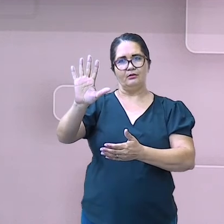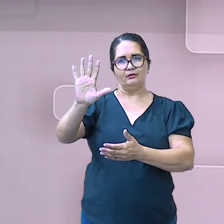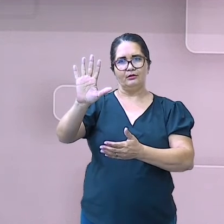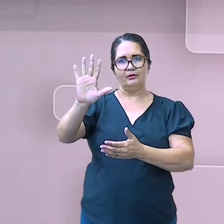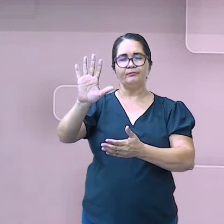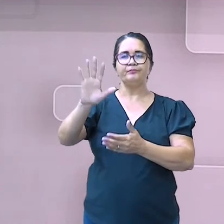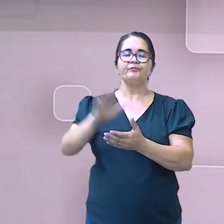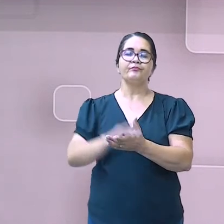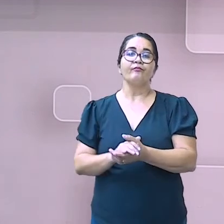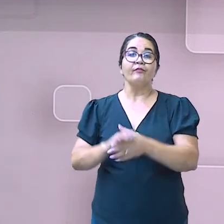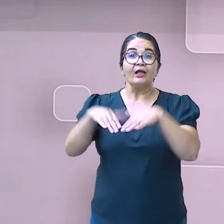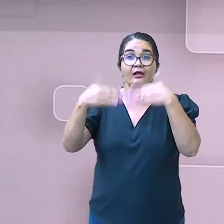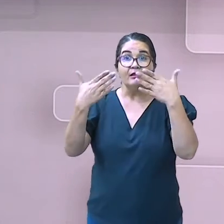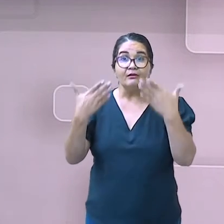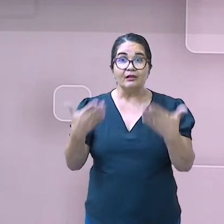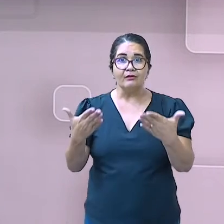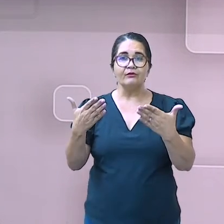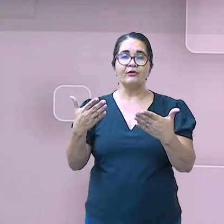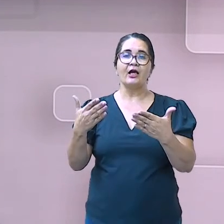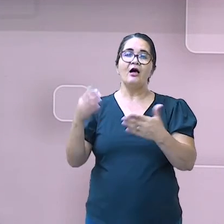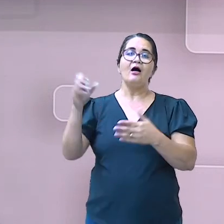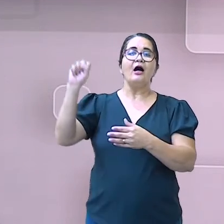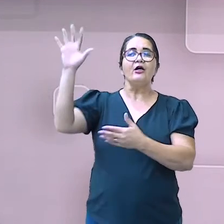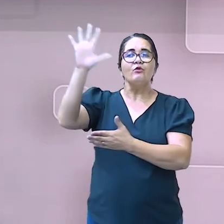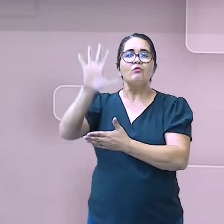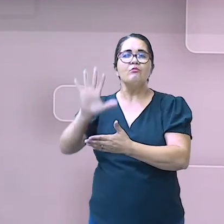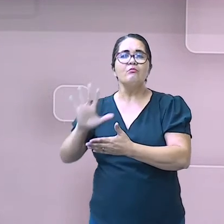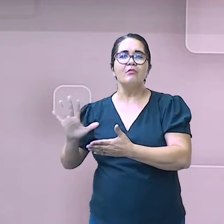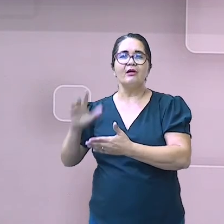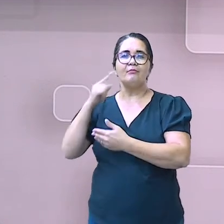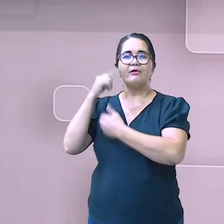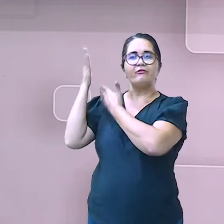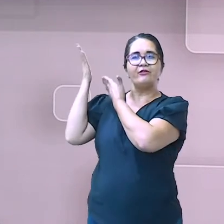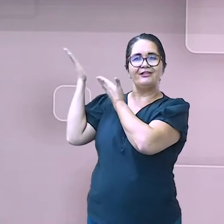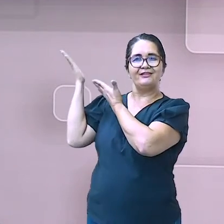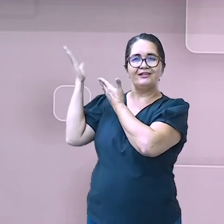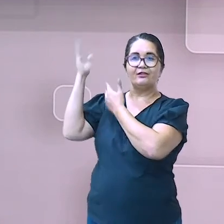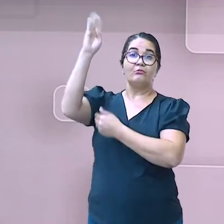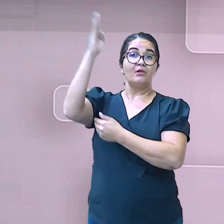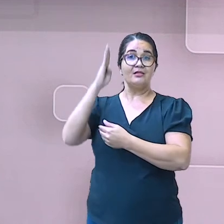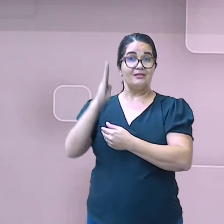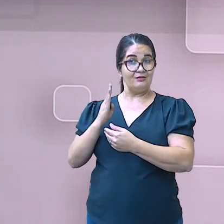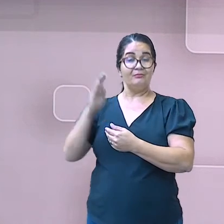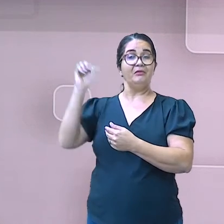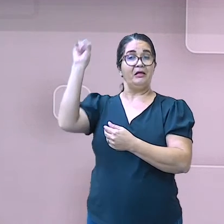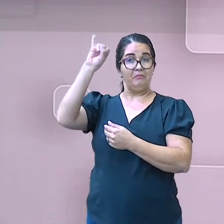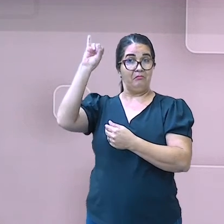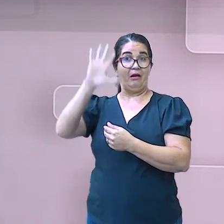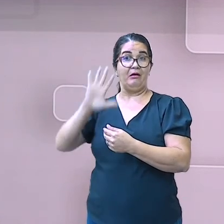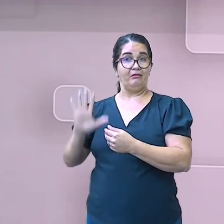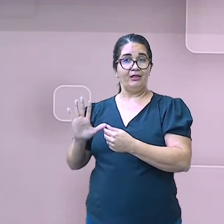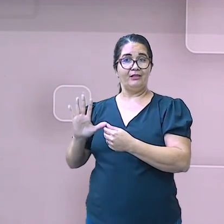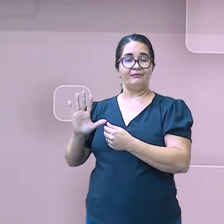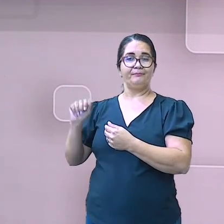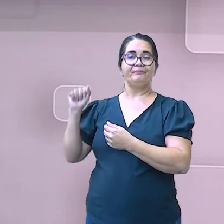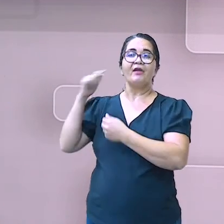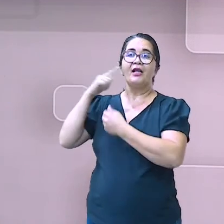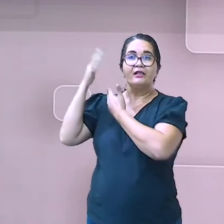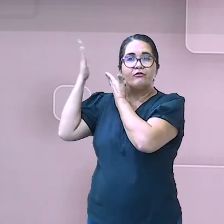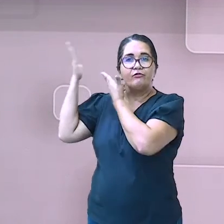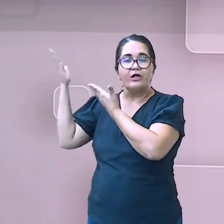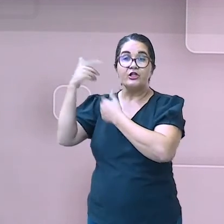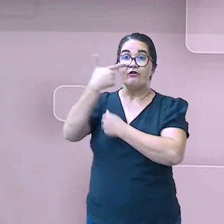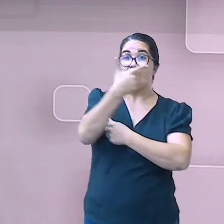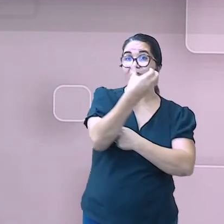E assim ficando o mapa do nosso Brasil, contendo ali 26 estados